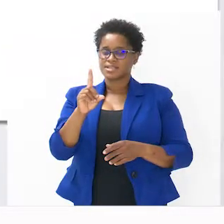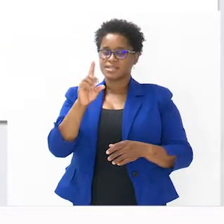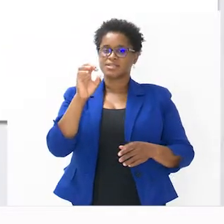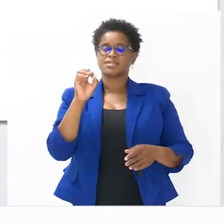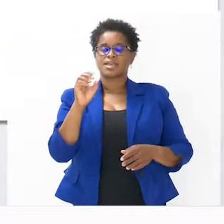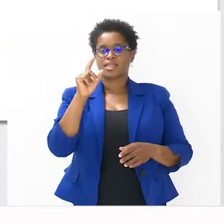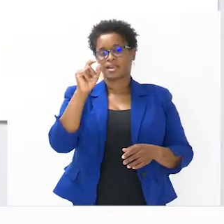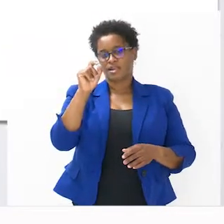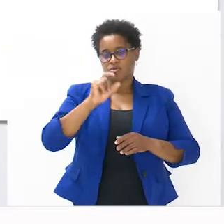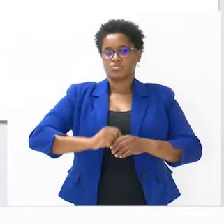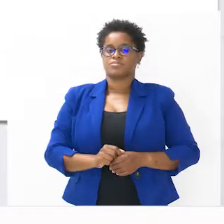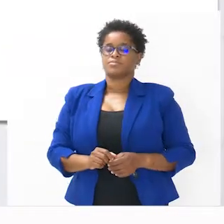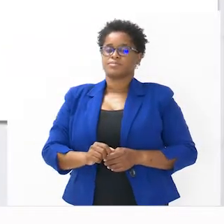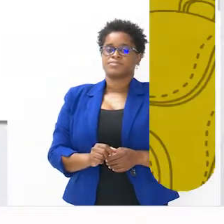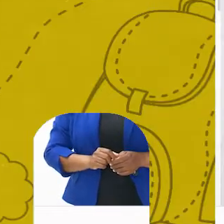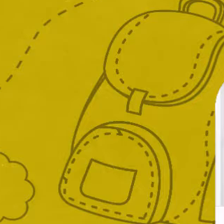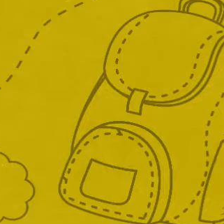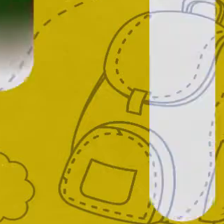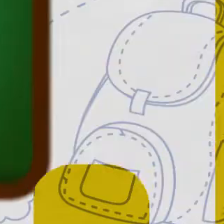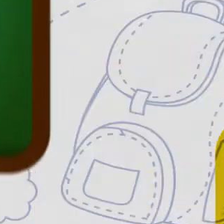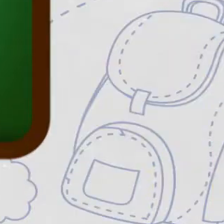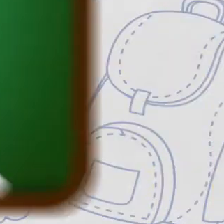360 graus.